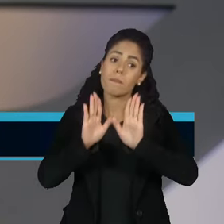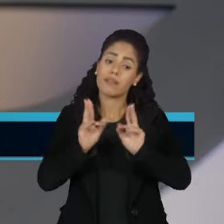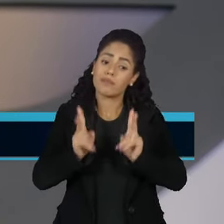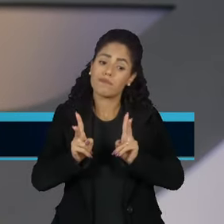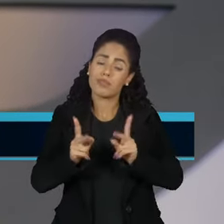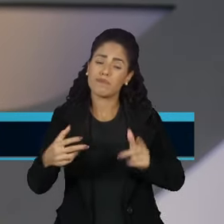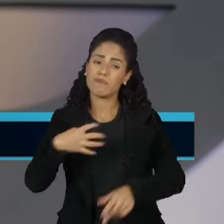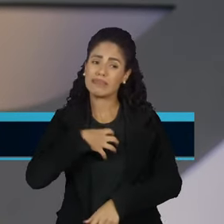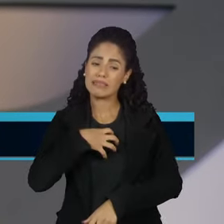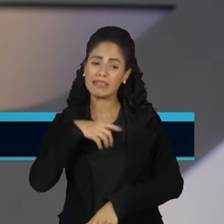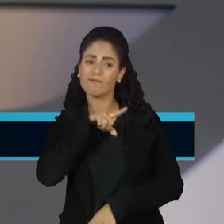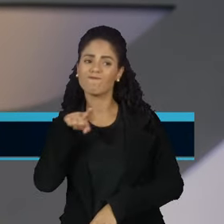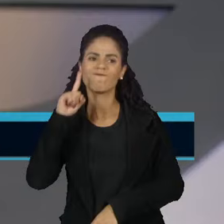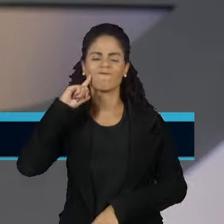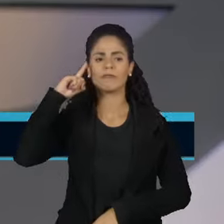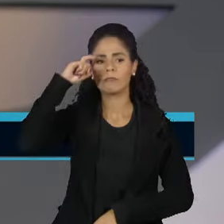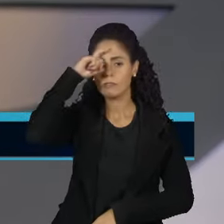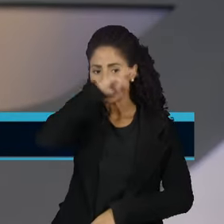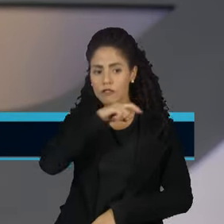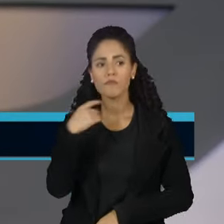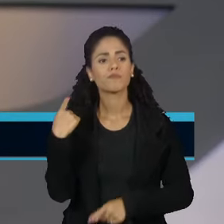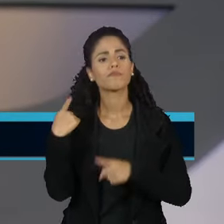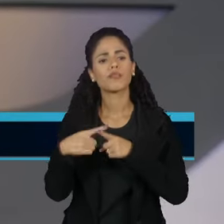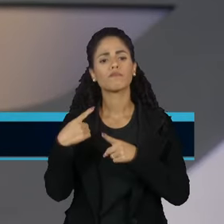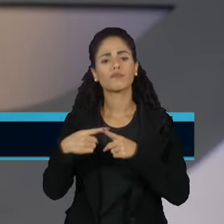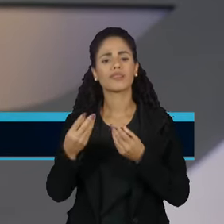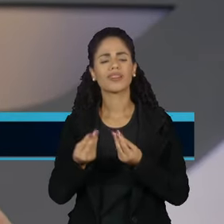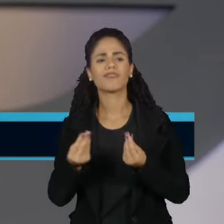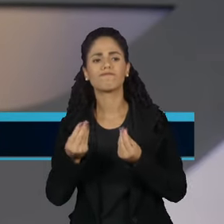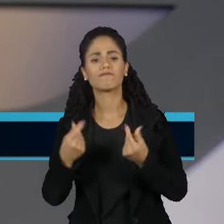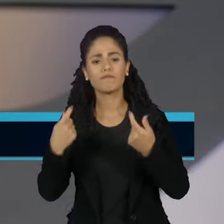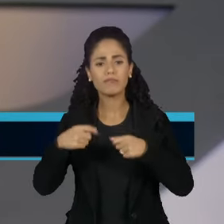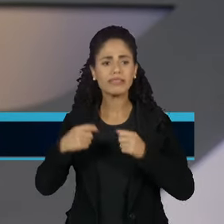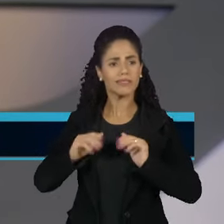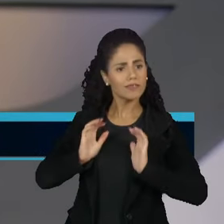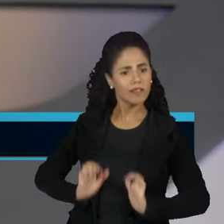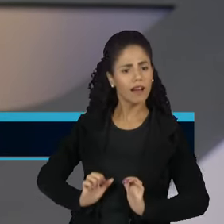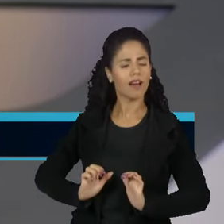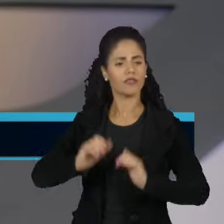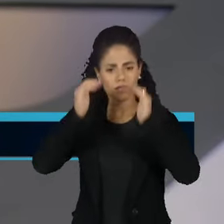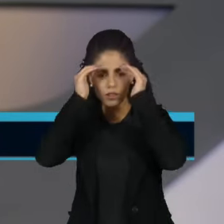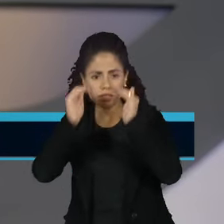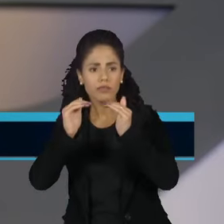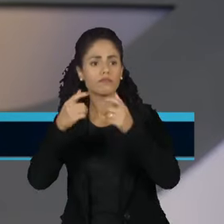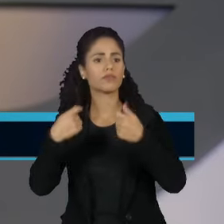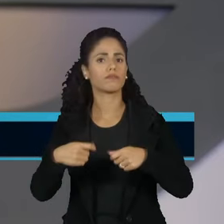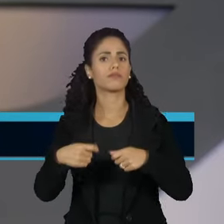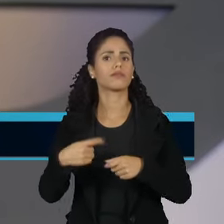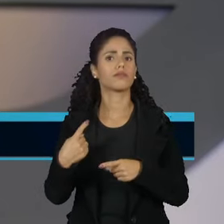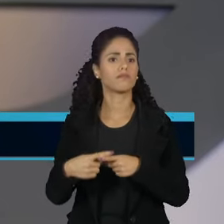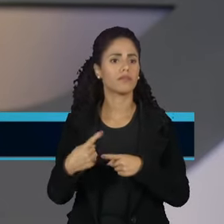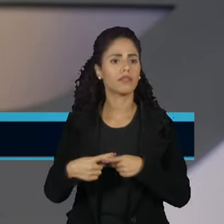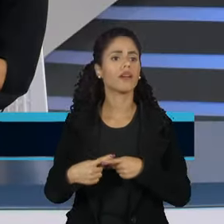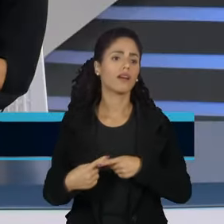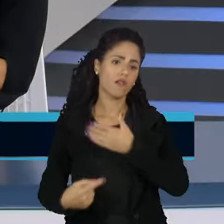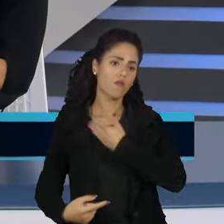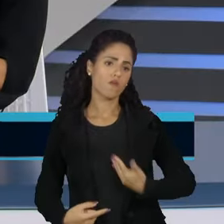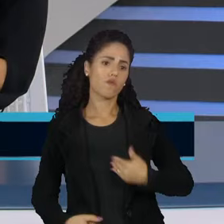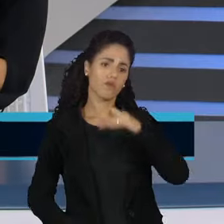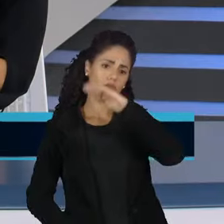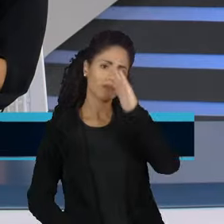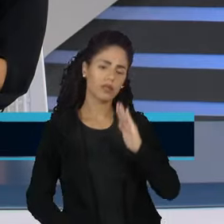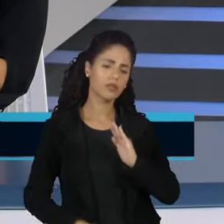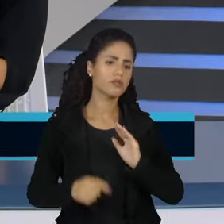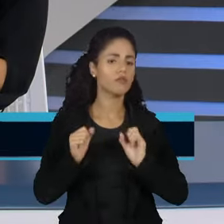gera uma situação de tensão que o governo brasileiro pode se utilizar